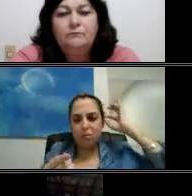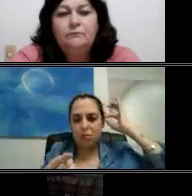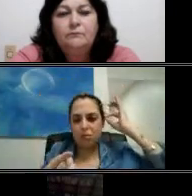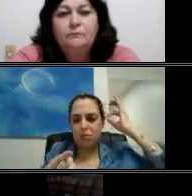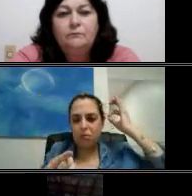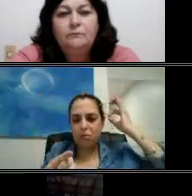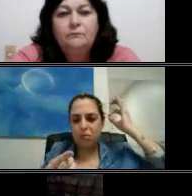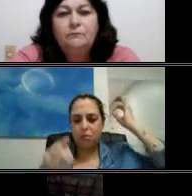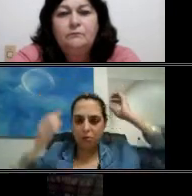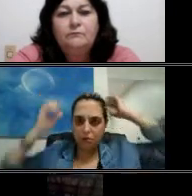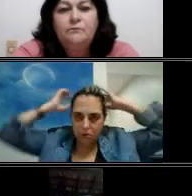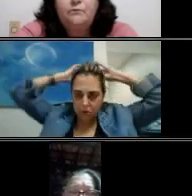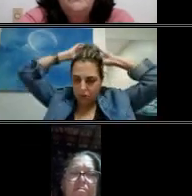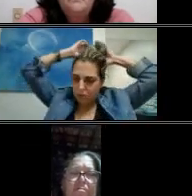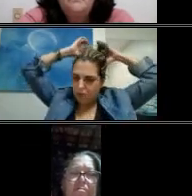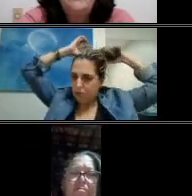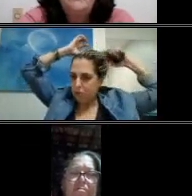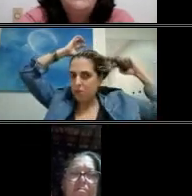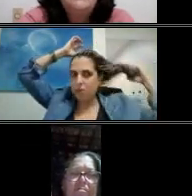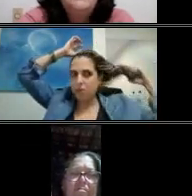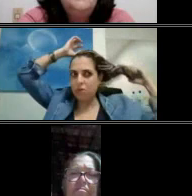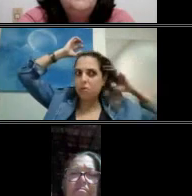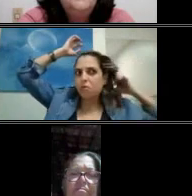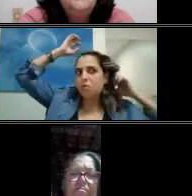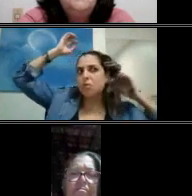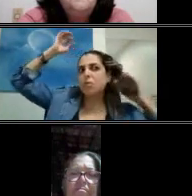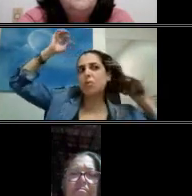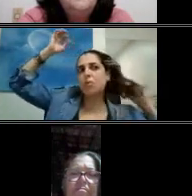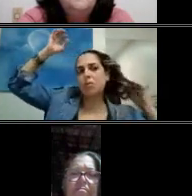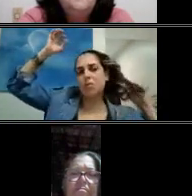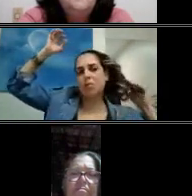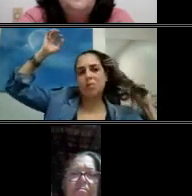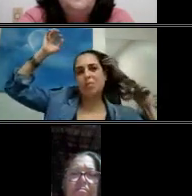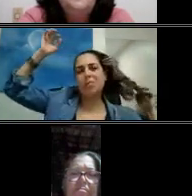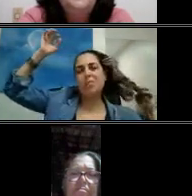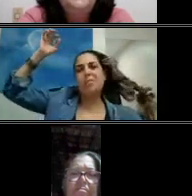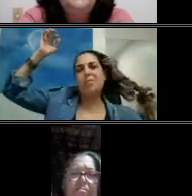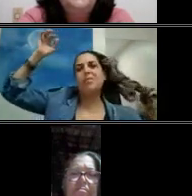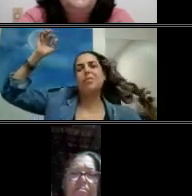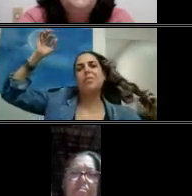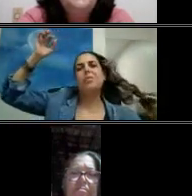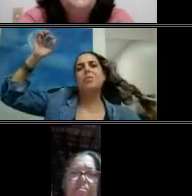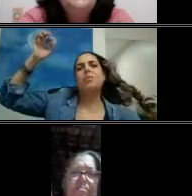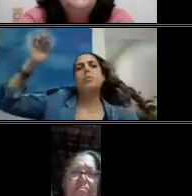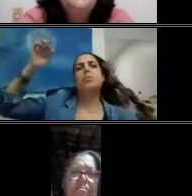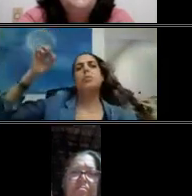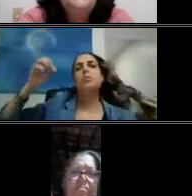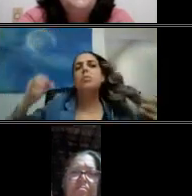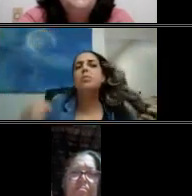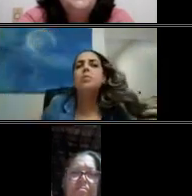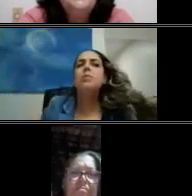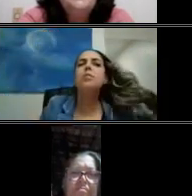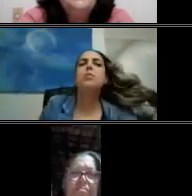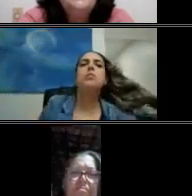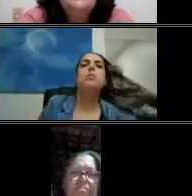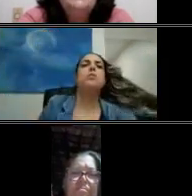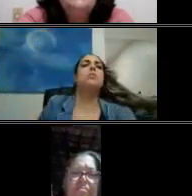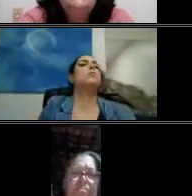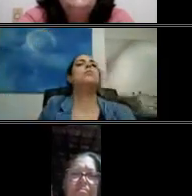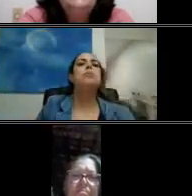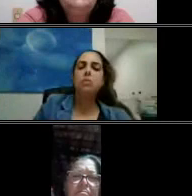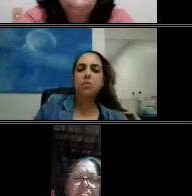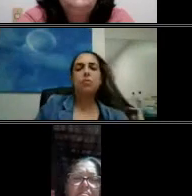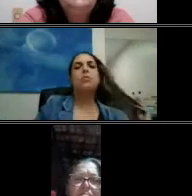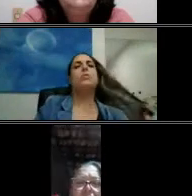qualquer outro transtorno de aprendizado têm o direito de serem diagnosticadas. Eles precisam ter acesso